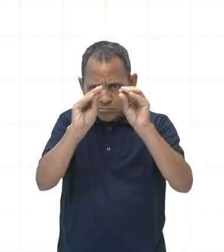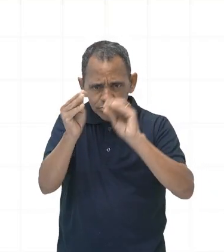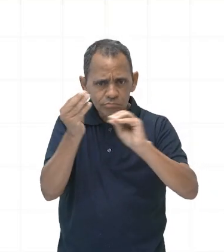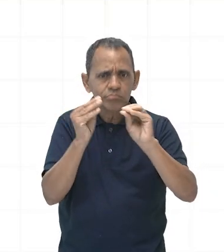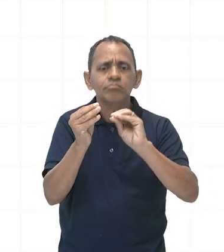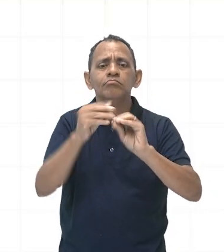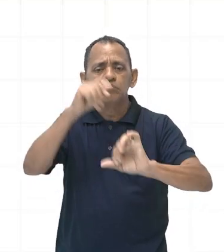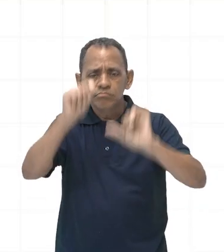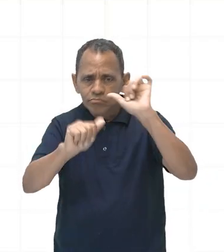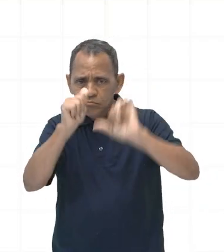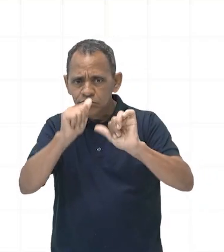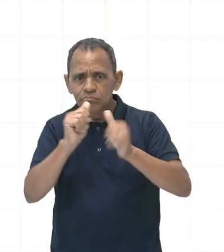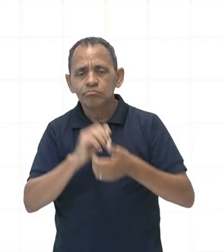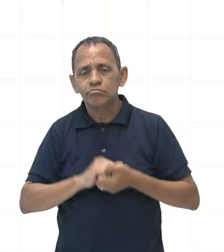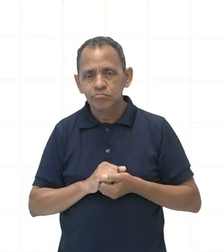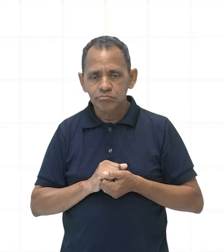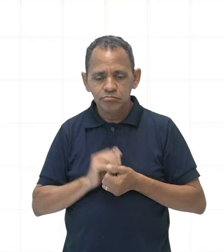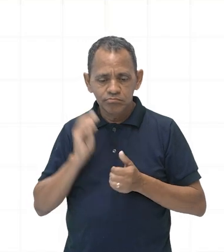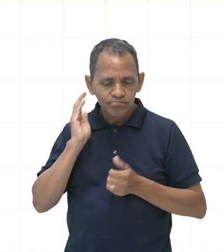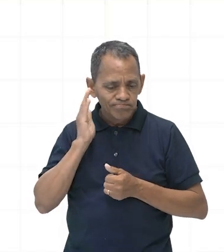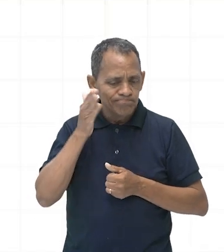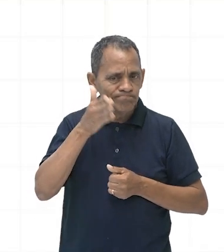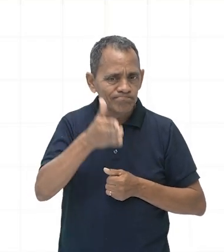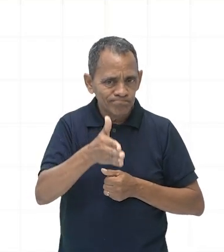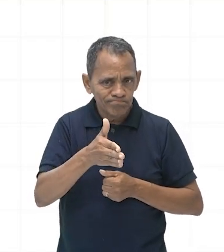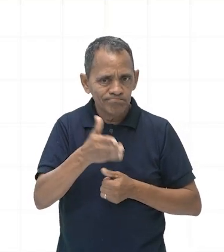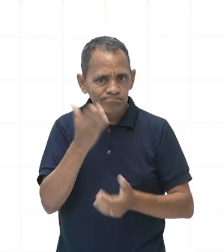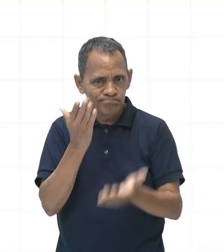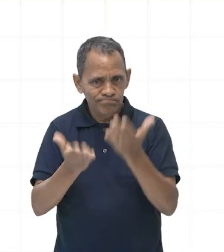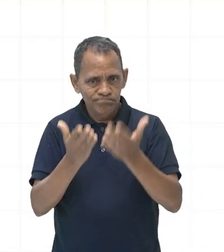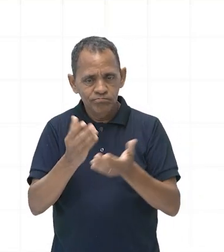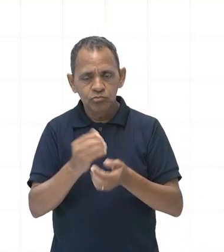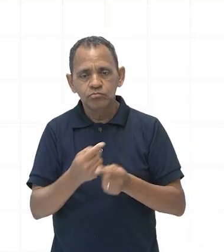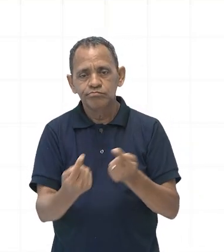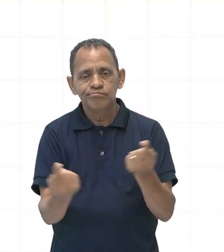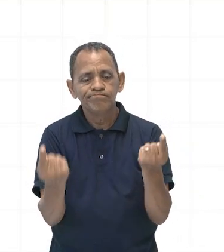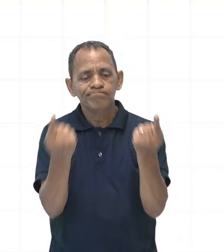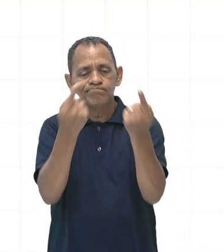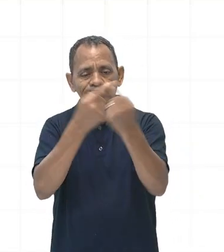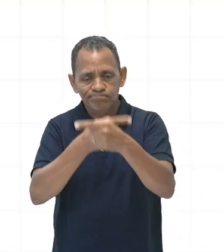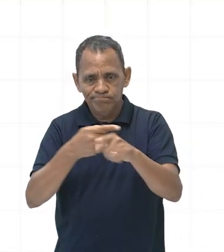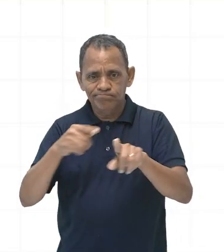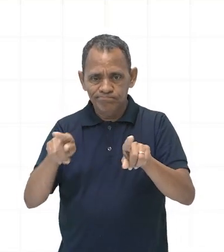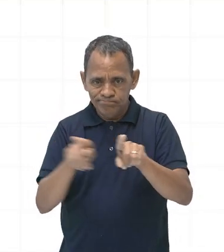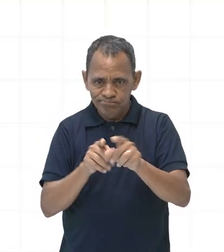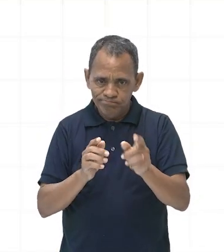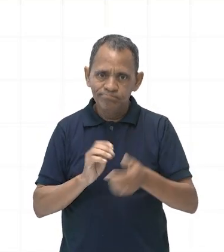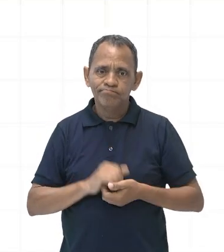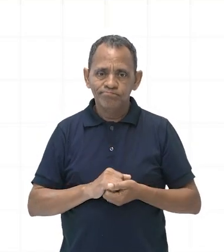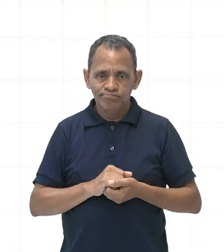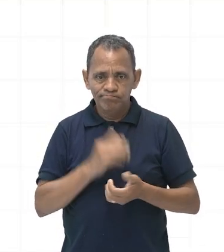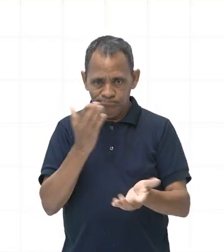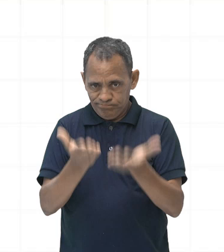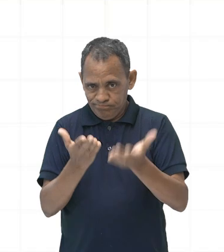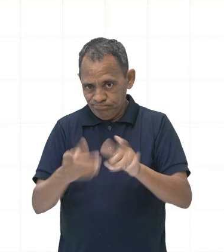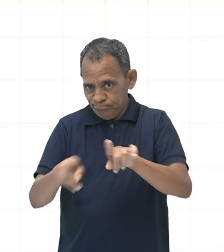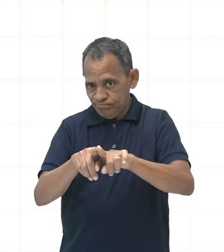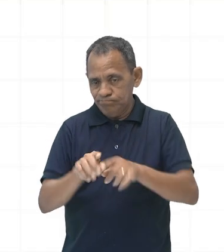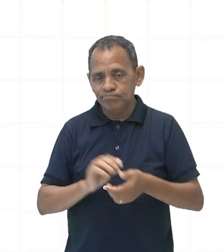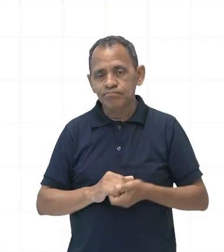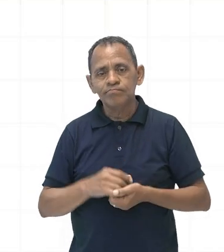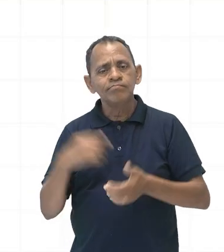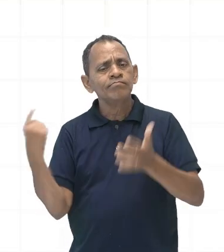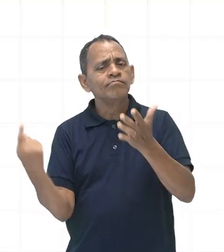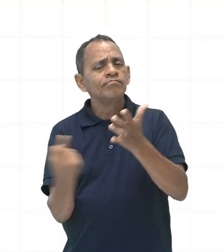essas grandezas elas são diretamente proporcionais ou inversamente proporcionais. Então, veja só, a gente vai se